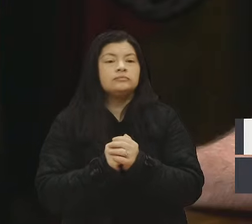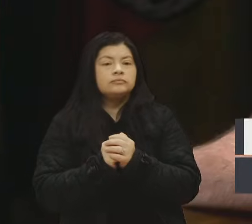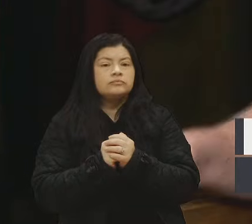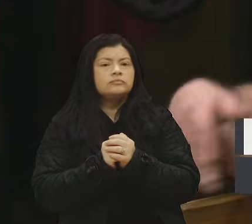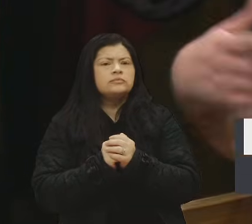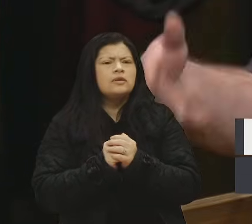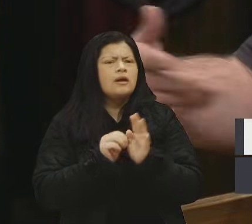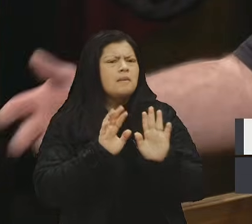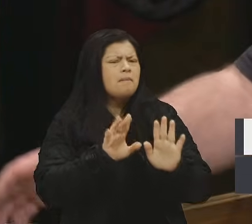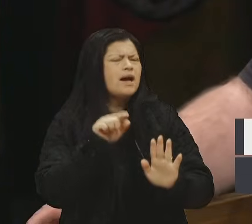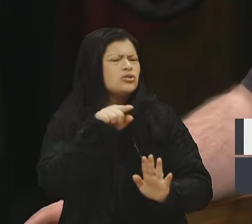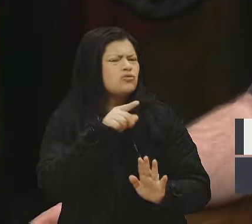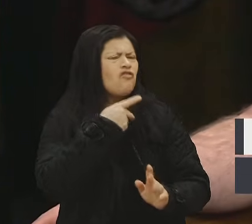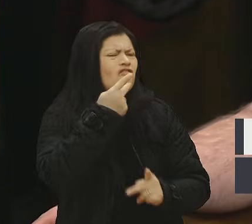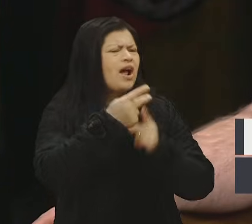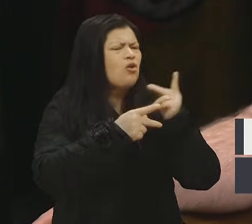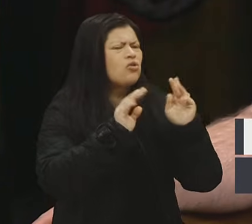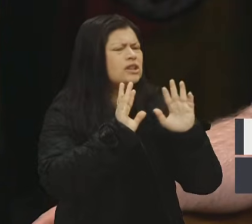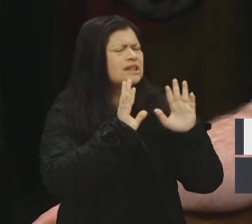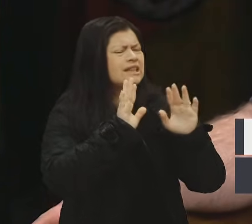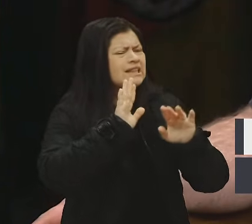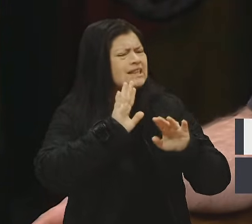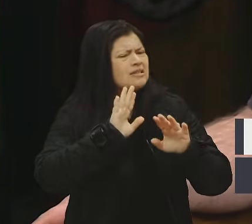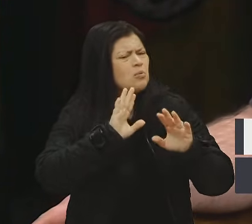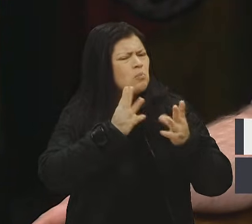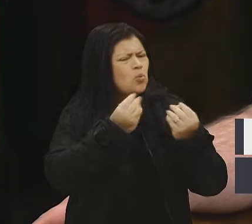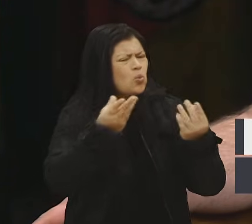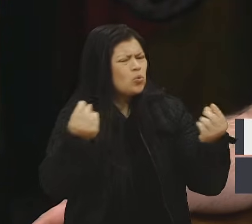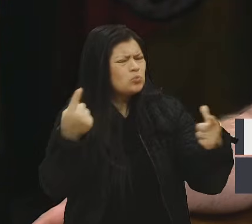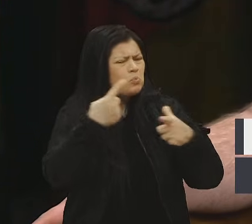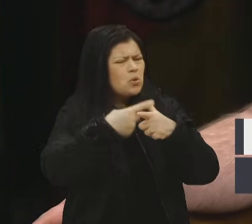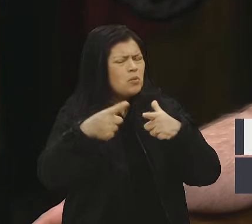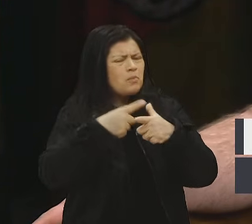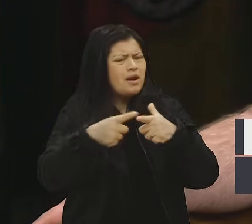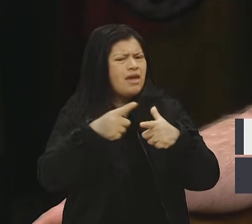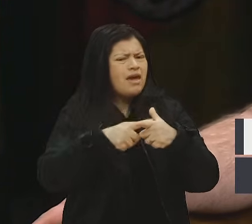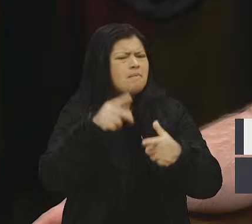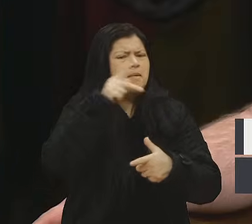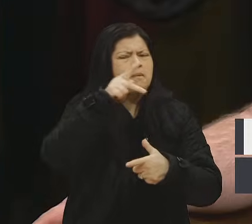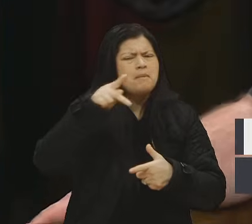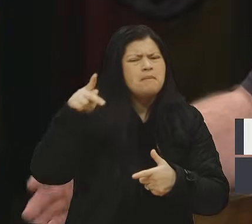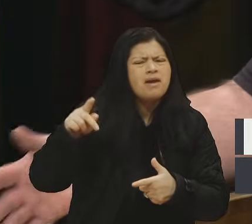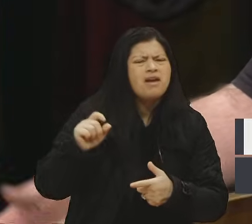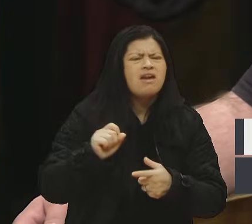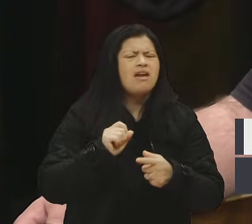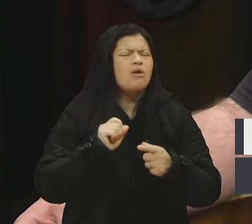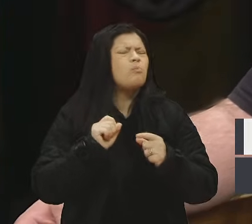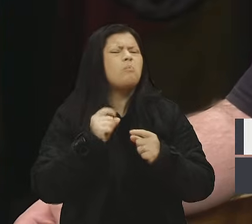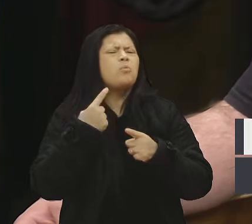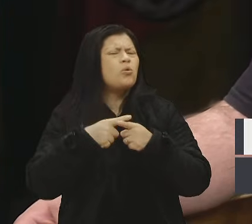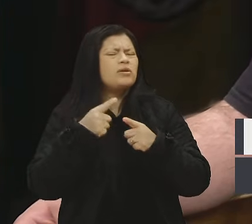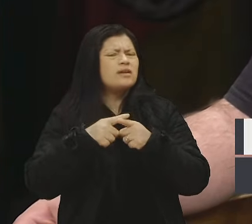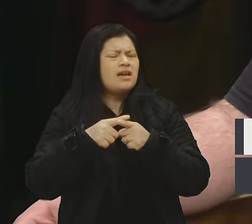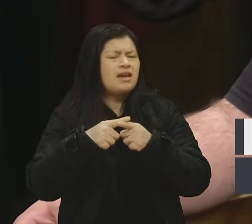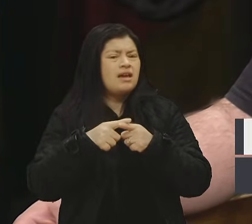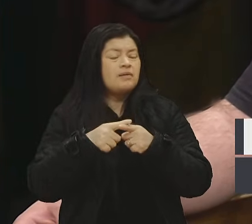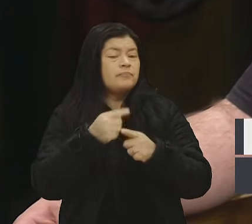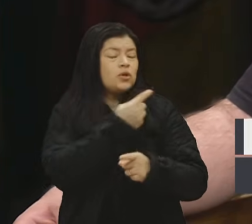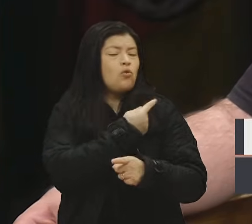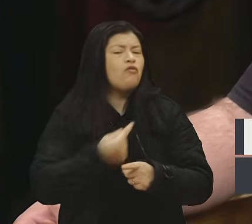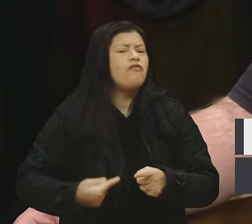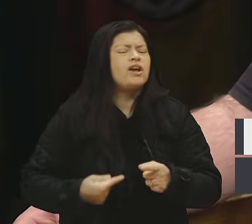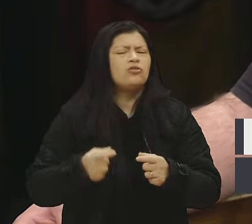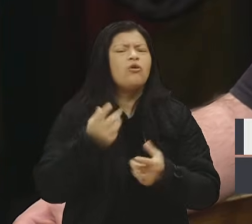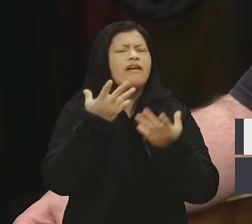mas tu falou tanta coisa de problemas que vai ter a PPP e tal, por que o governo quer fazer